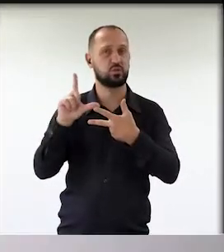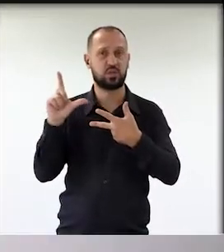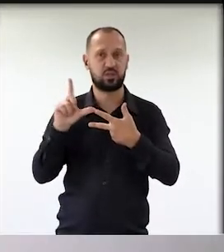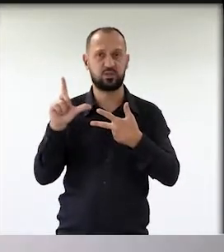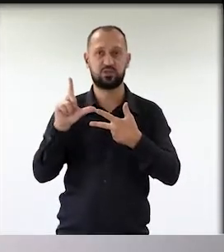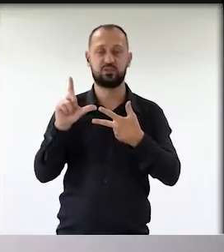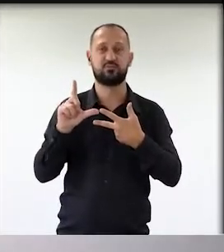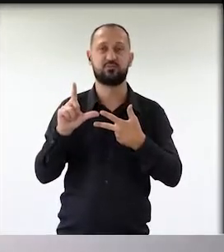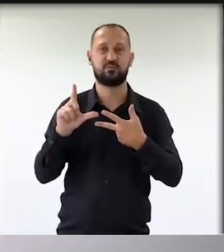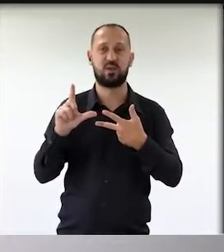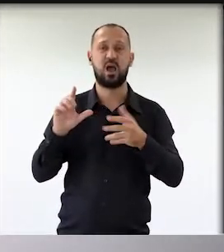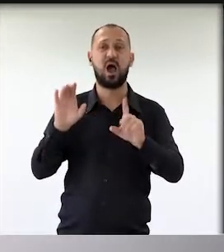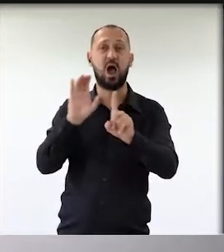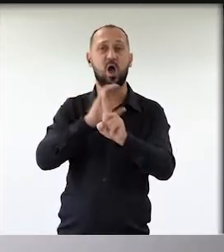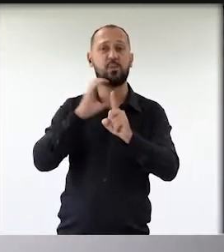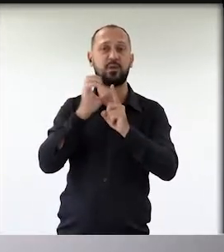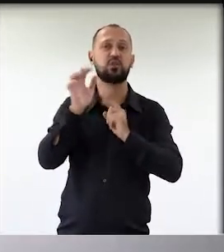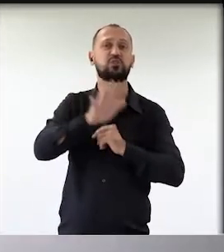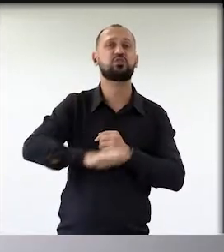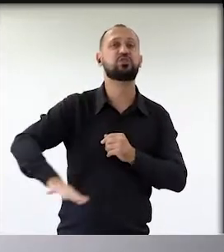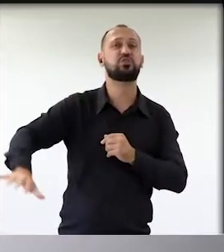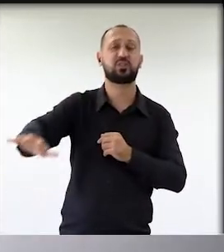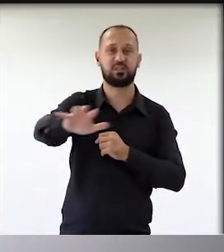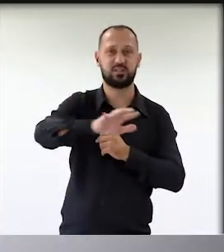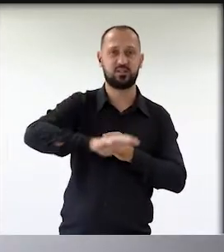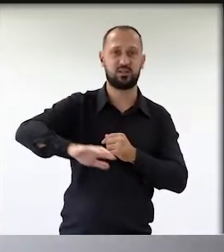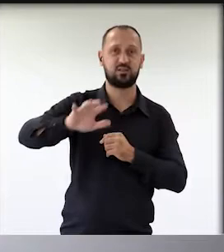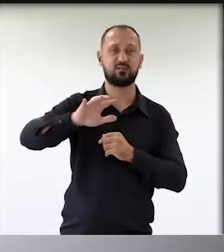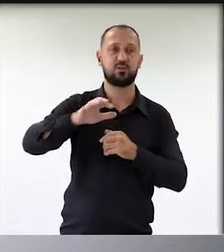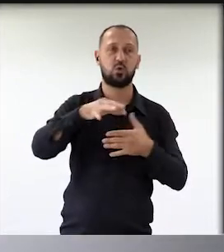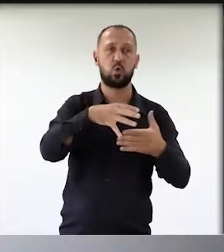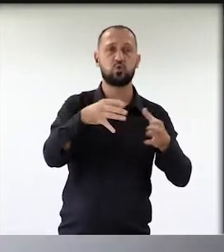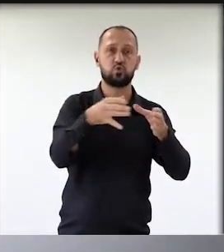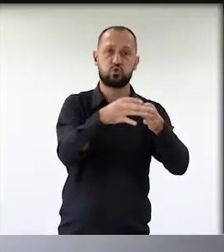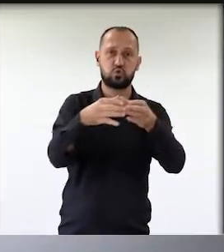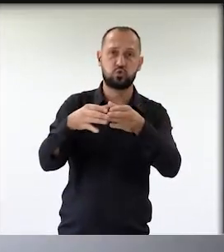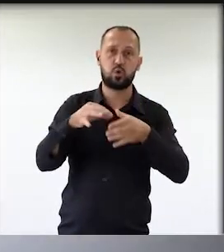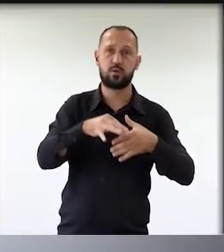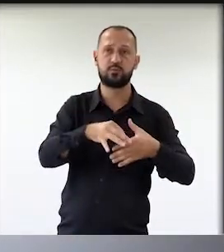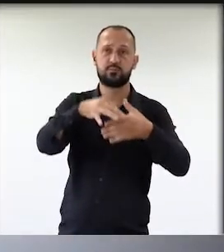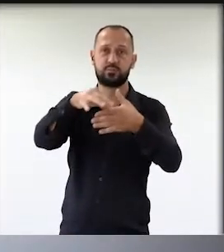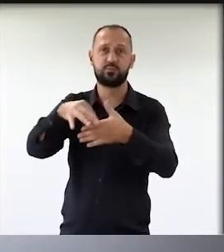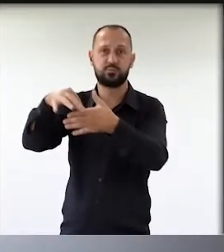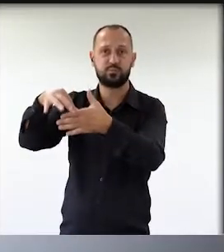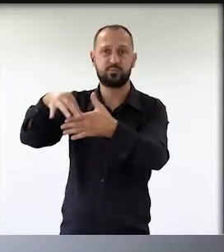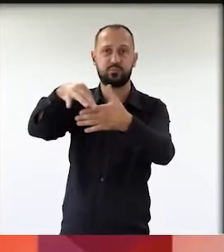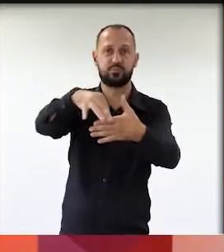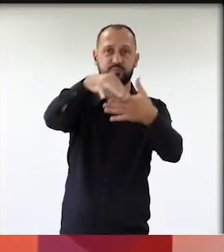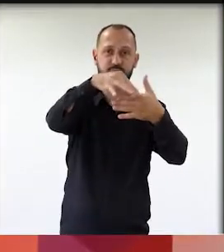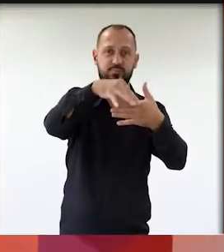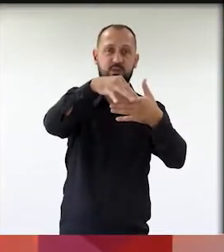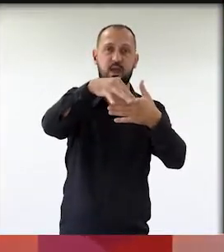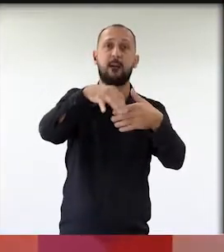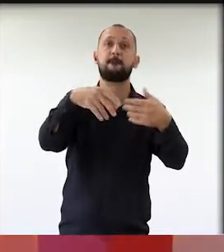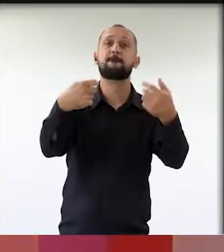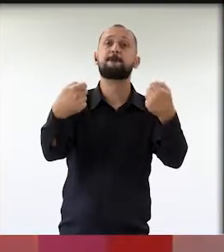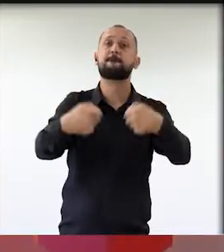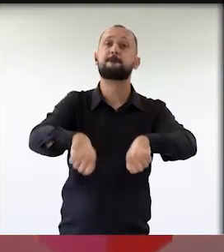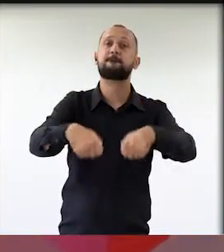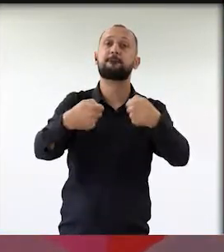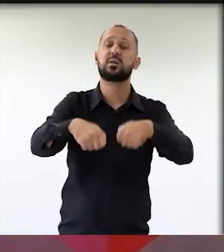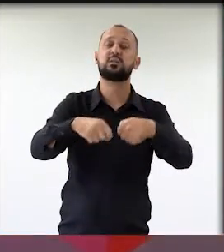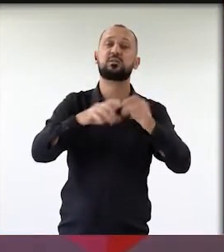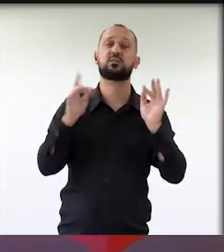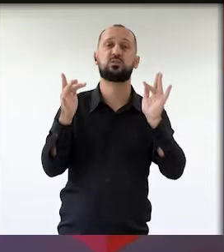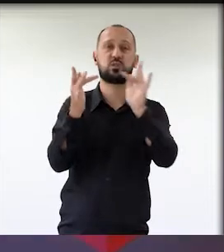do legislativo, a comunidade em geral, né, os setores de lideranças, né, representantes da comunidade,